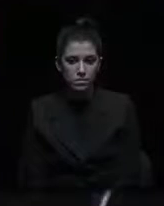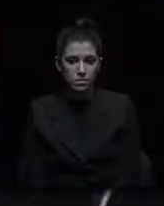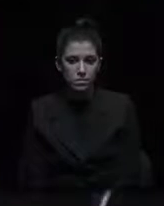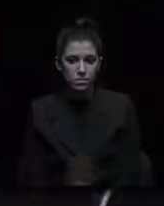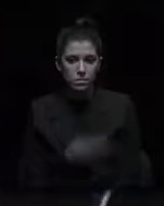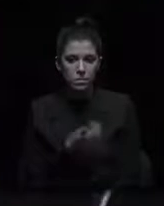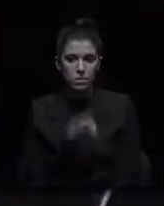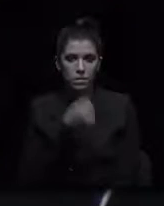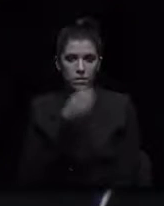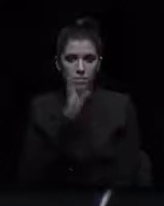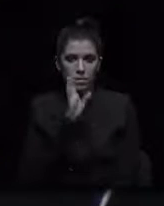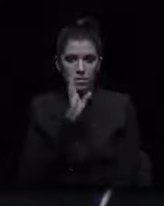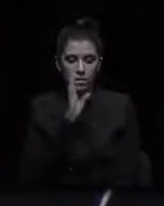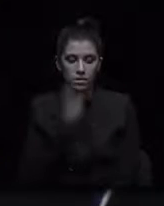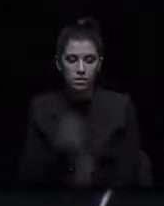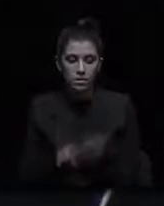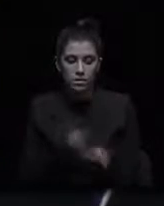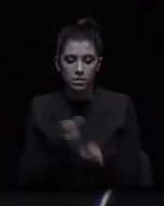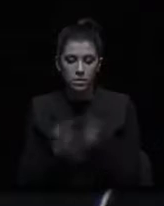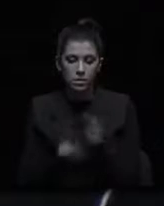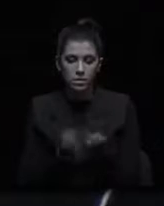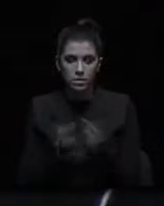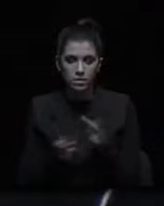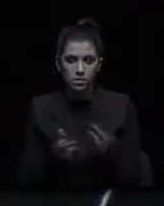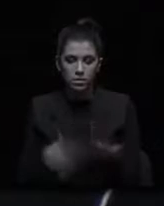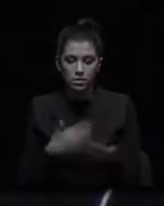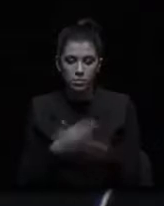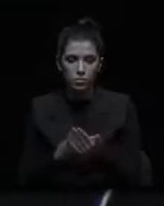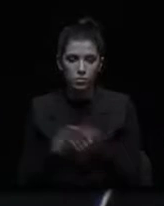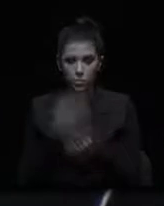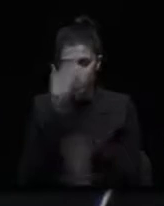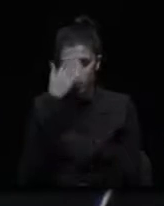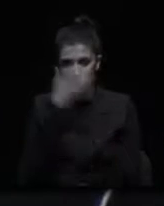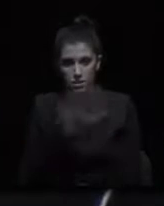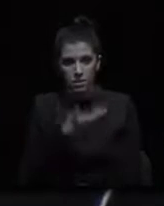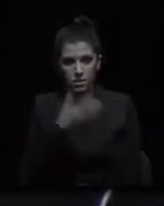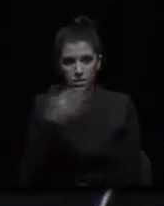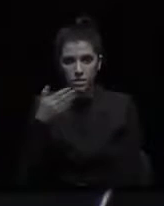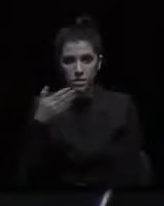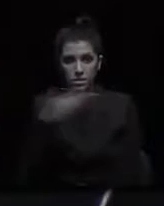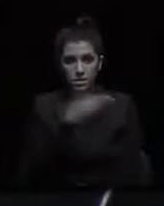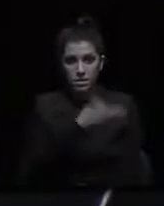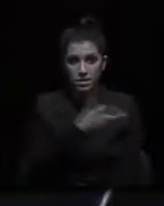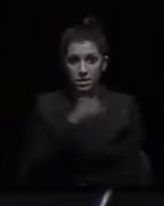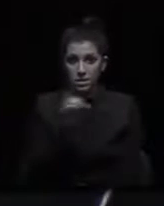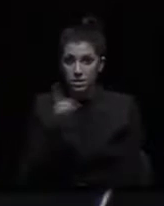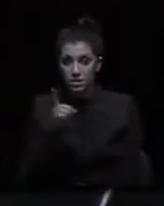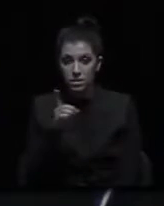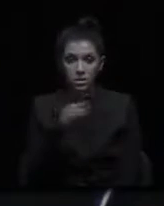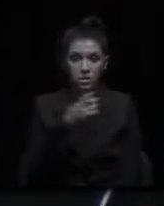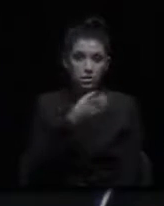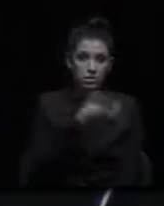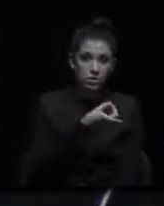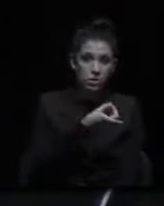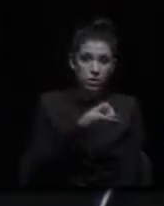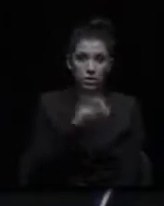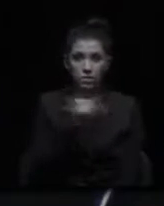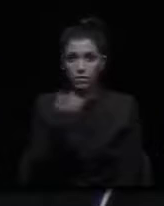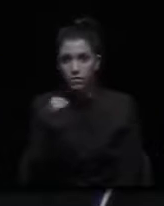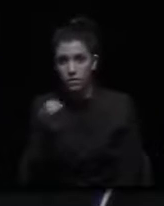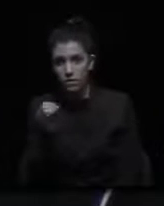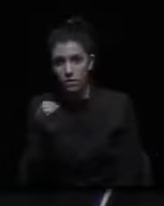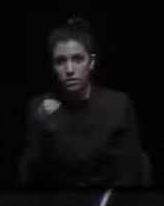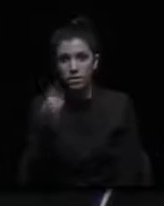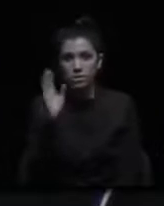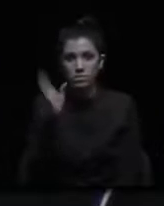Muito boa tarde. Analisamos seguido ao conjunto as propostas números 716, 717, 718 e 719 de 2023, referentes